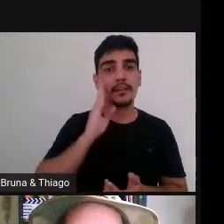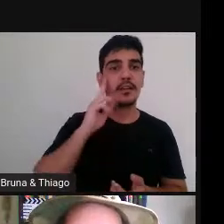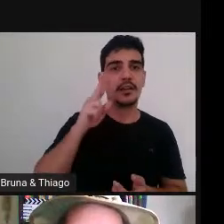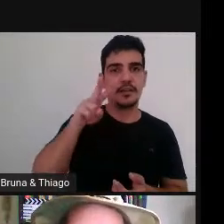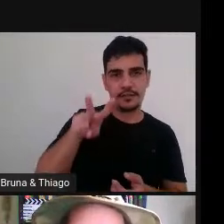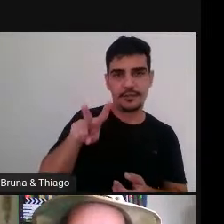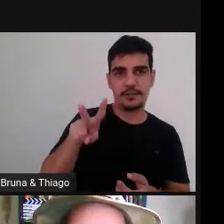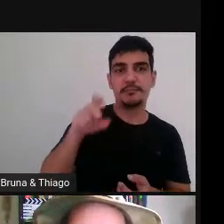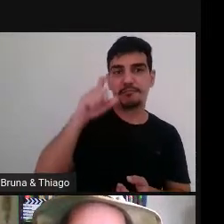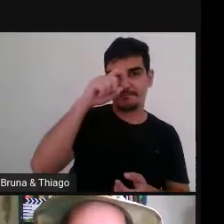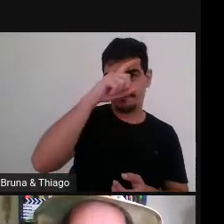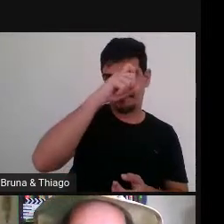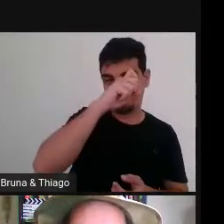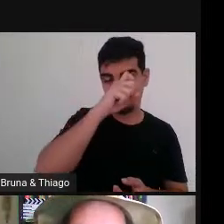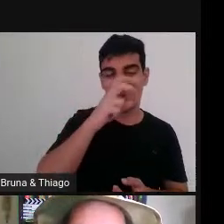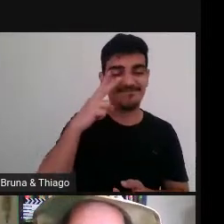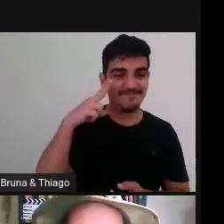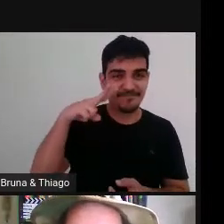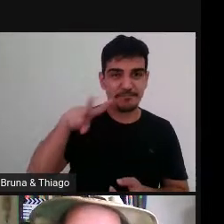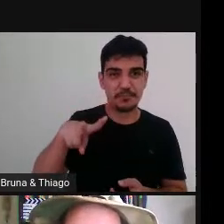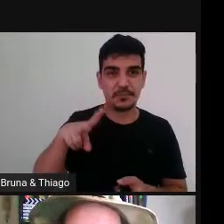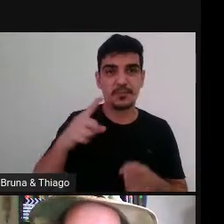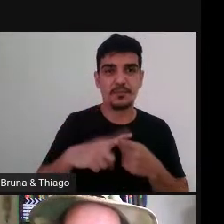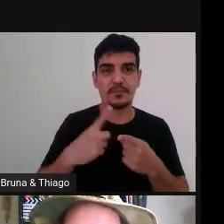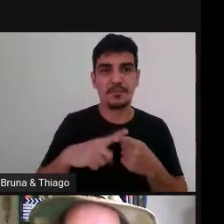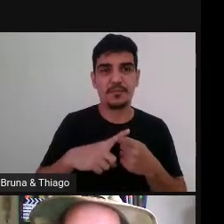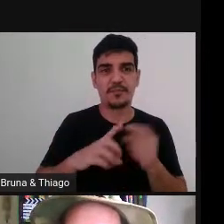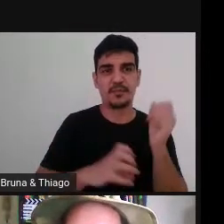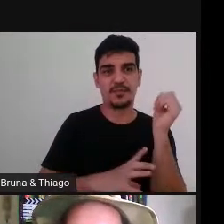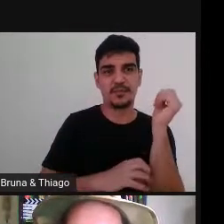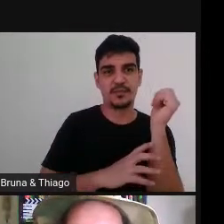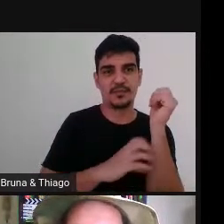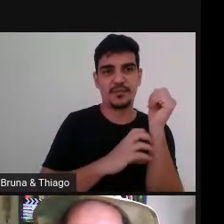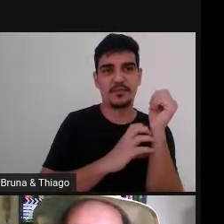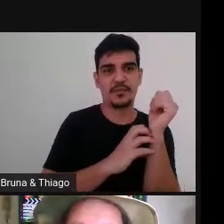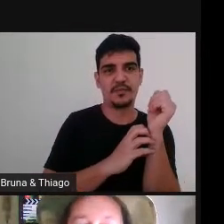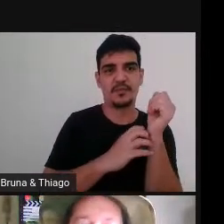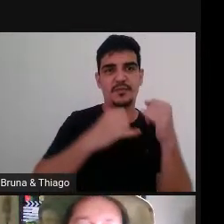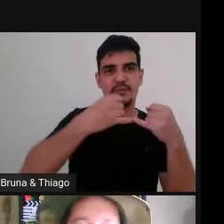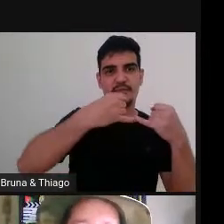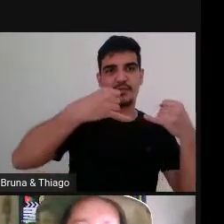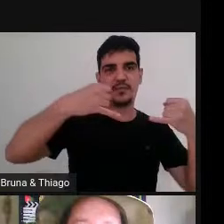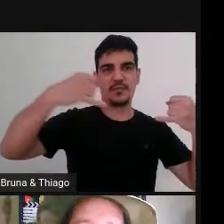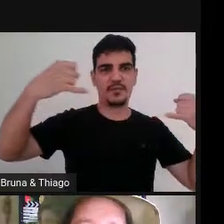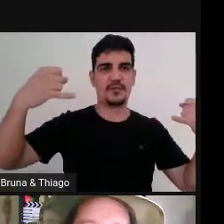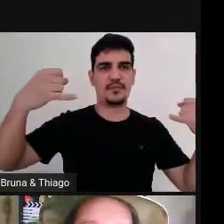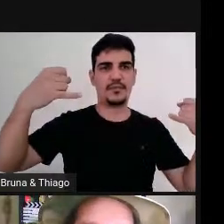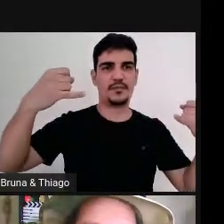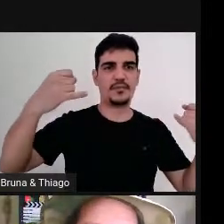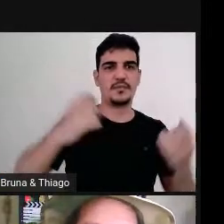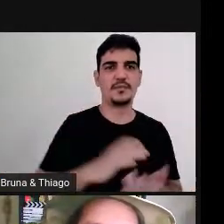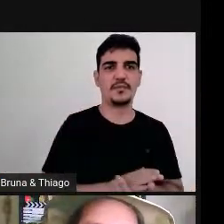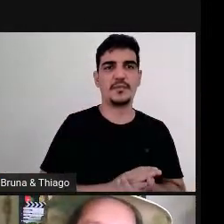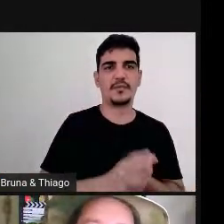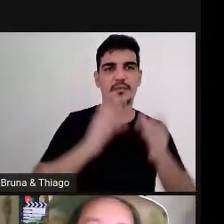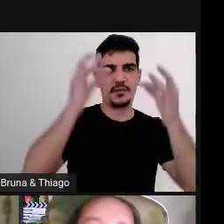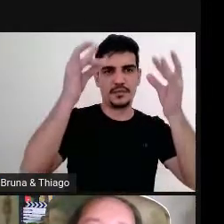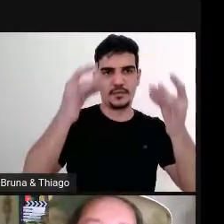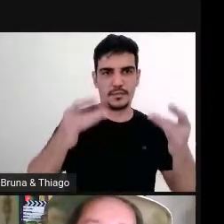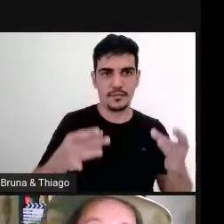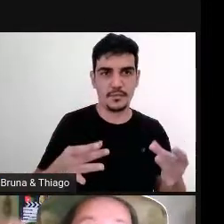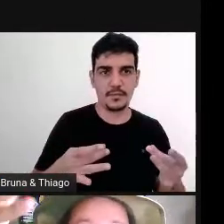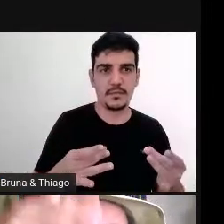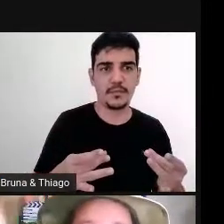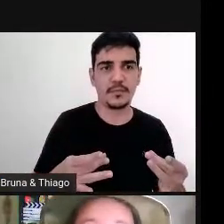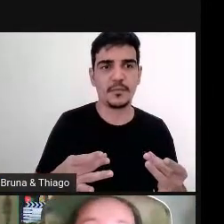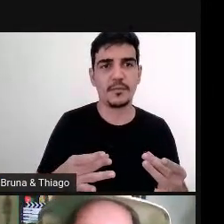acidentes distintos. Os dois são por aranhas armadeiras, do gênero Phoneutria. Os dois picaram pacientes e são fotos